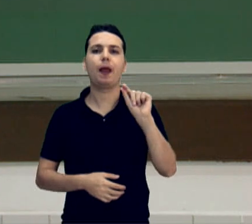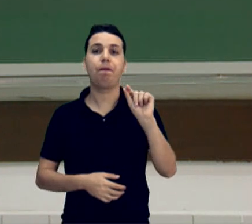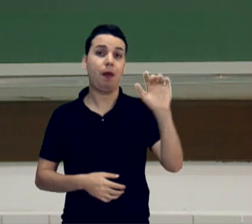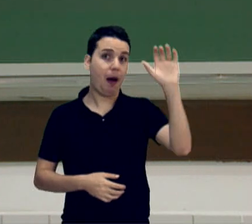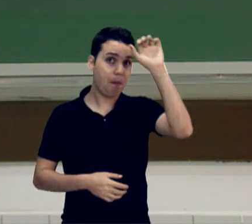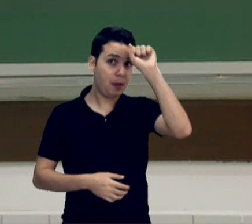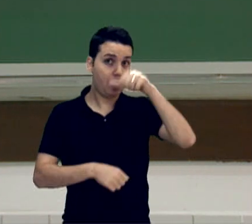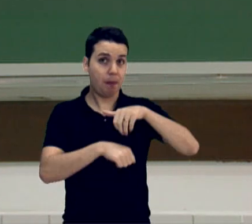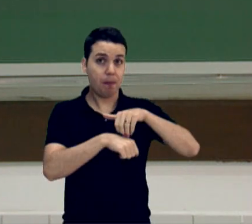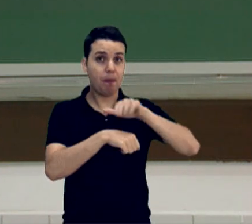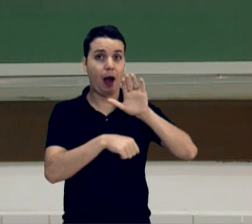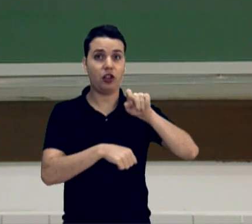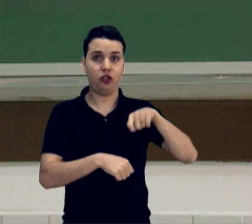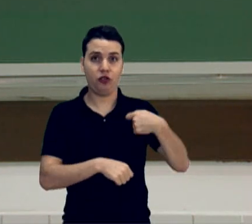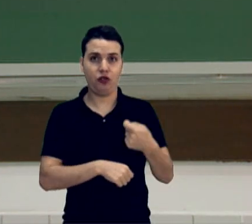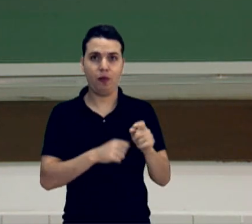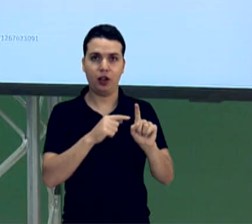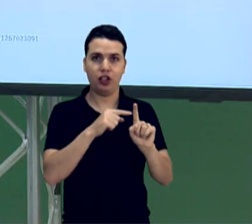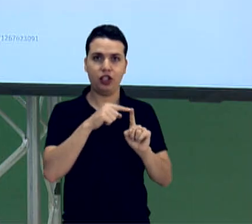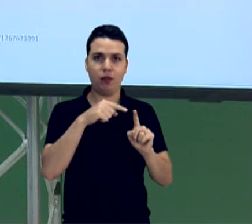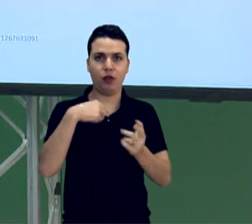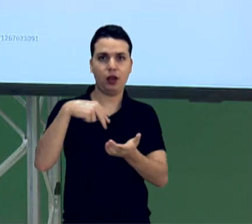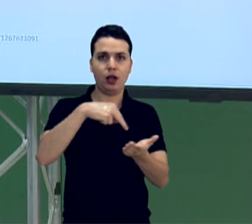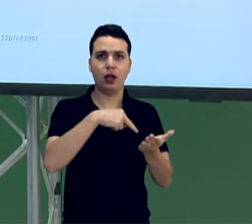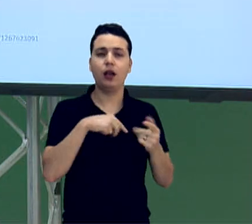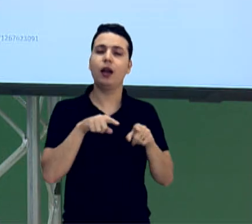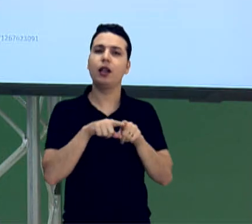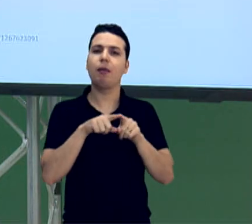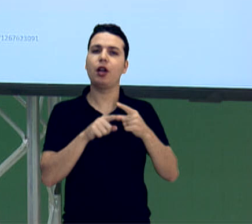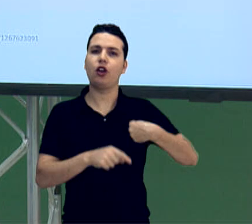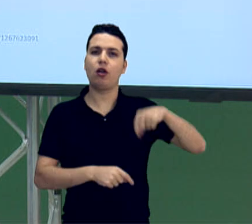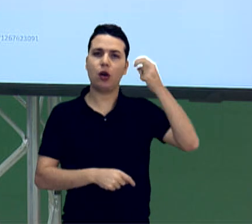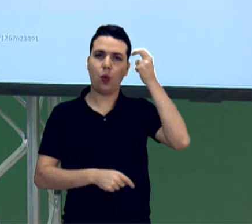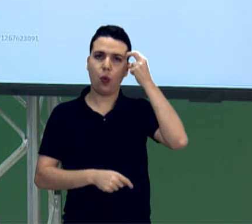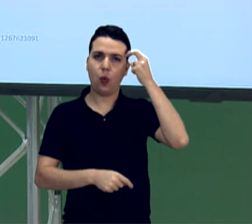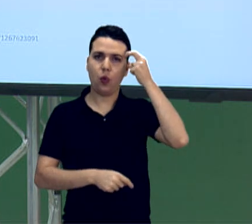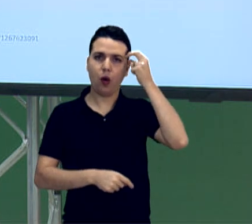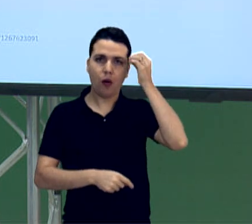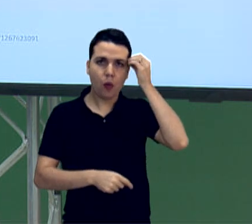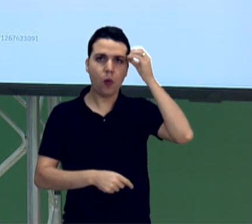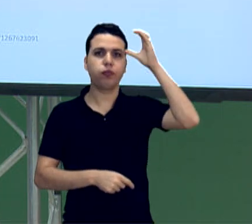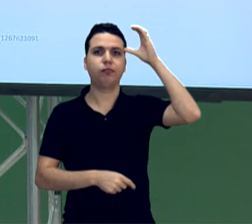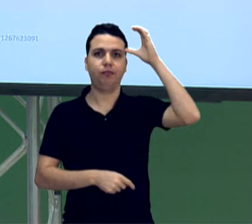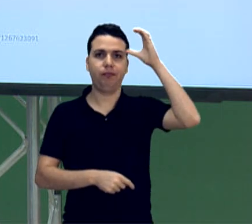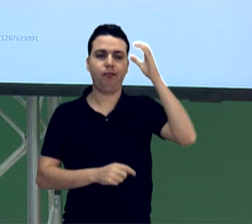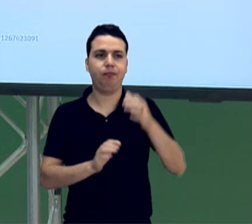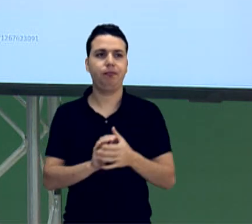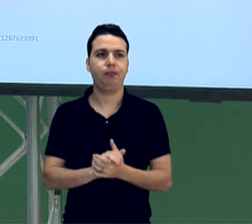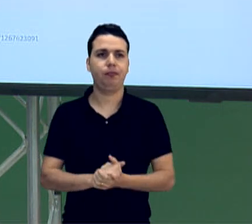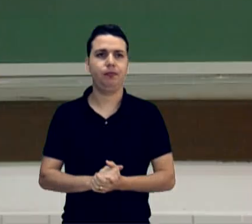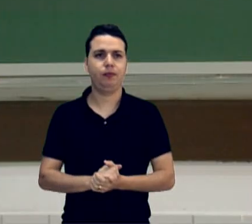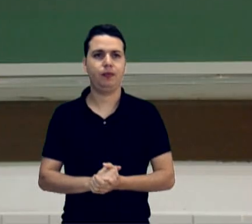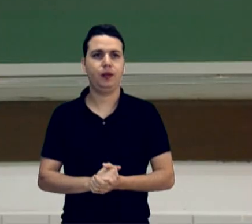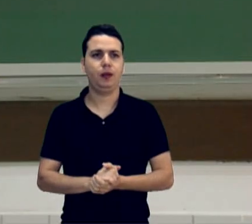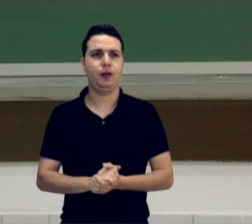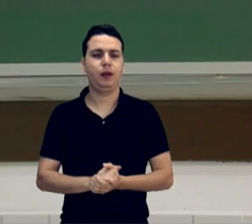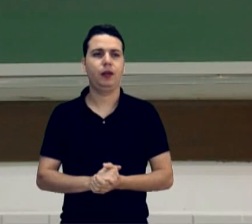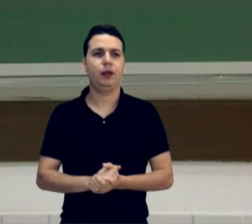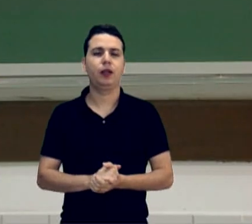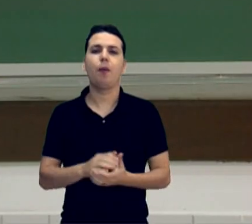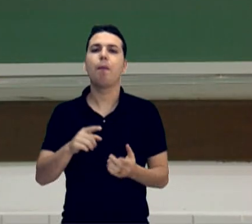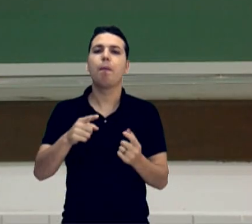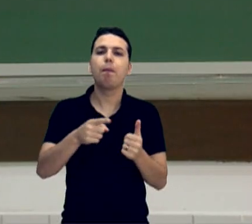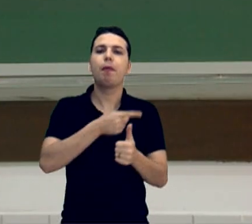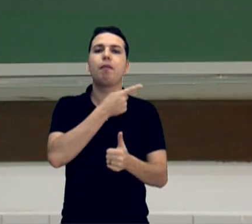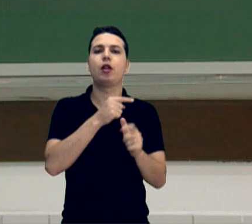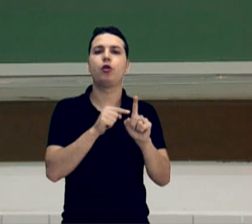pouco mais sobre esses ritmos, aumentar a nossa cultura, a nossa bagagem cultural, beleza? Então, vamos ao primeiro